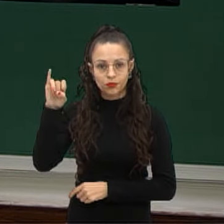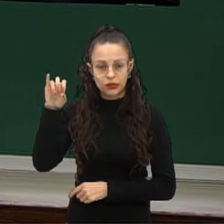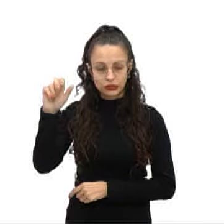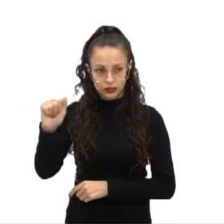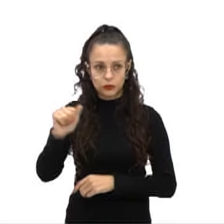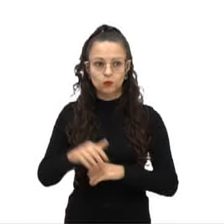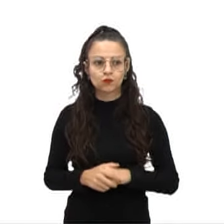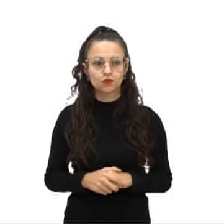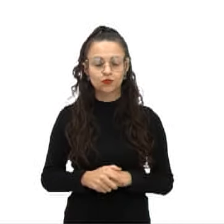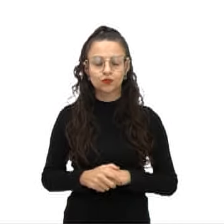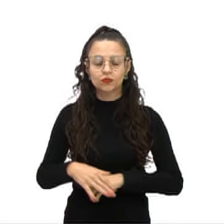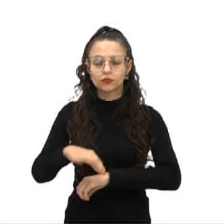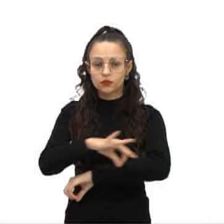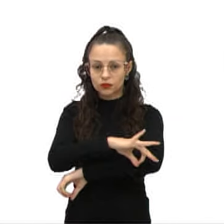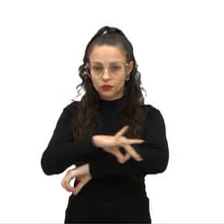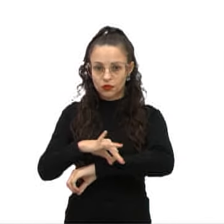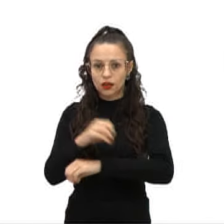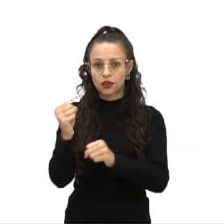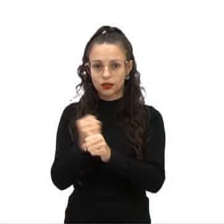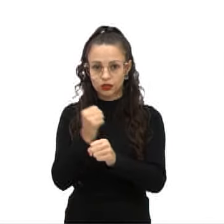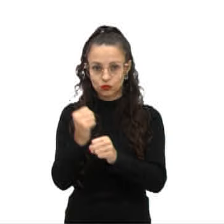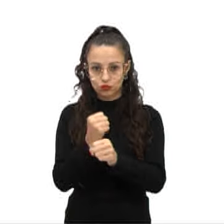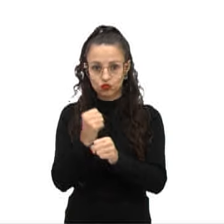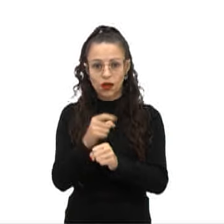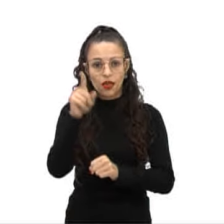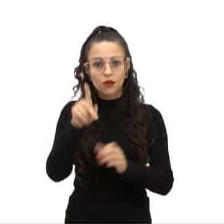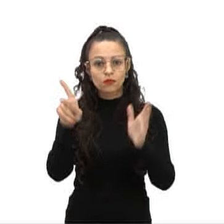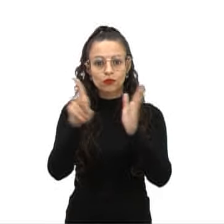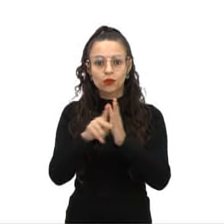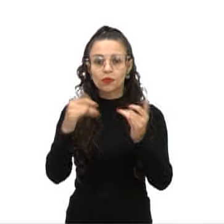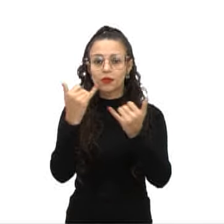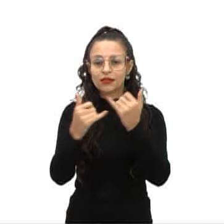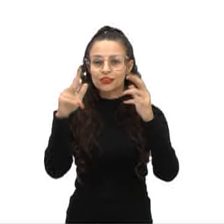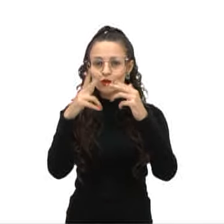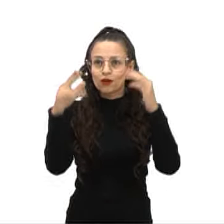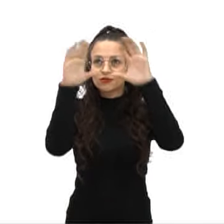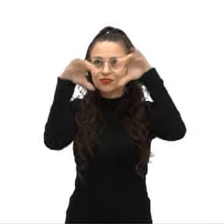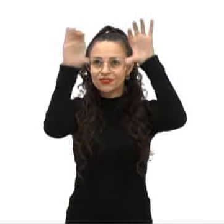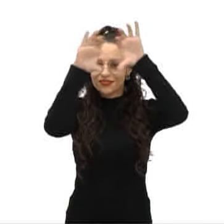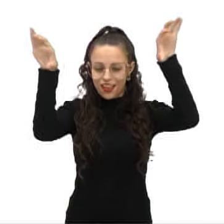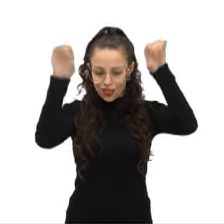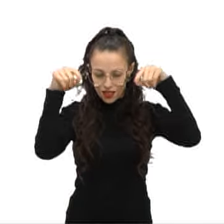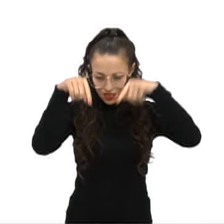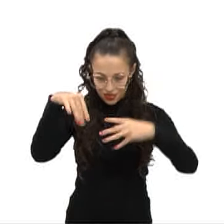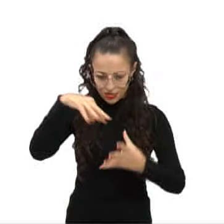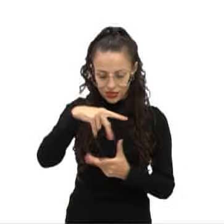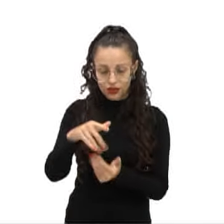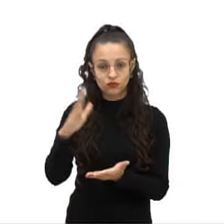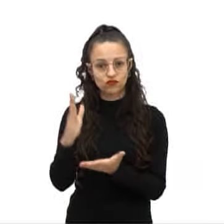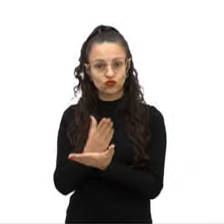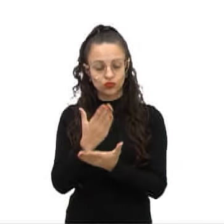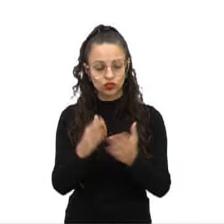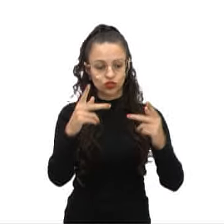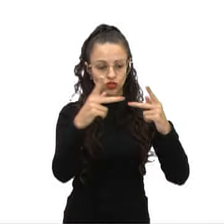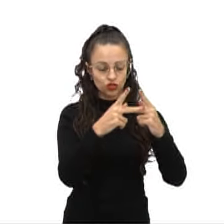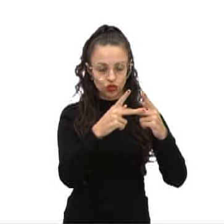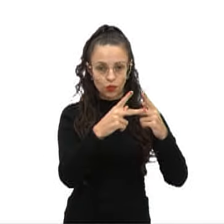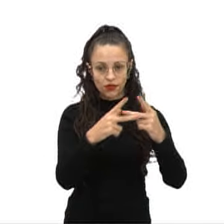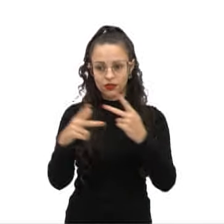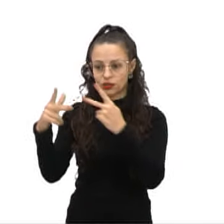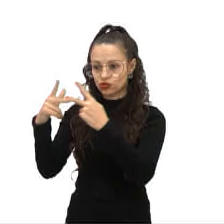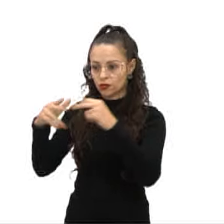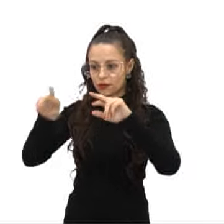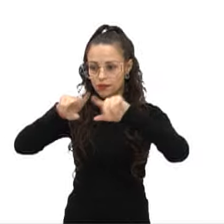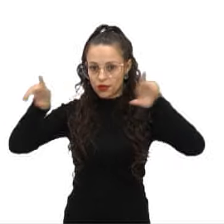é uma projeção dos céus na terra, como a gente já falou. Por isso a geometria é dividida em duas partes. A geometria funcional